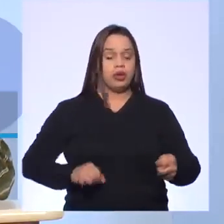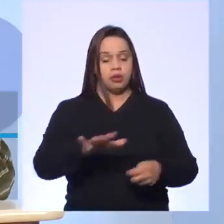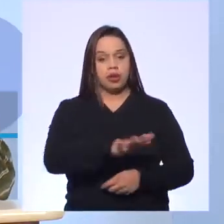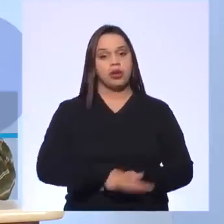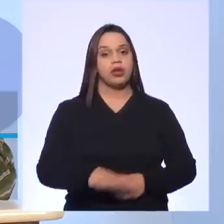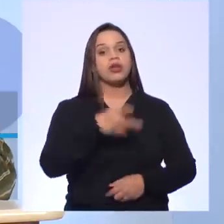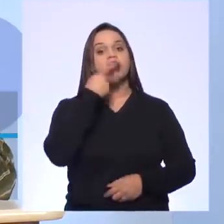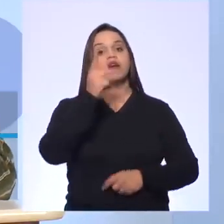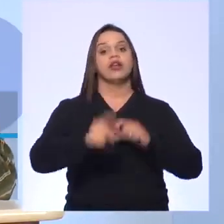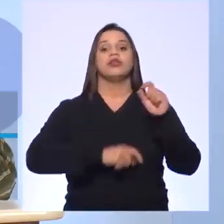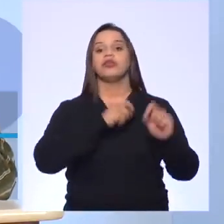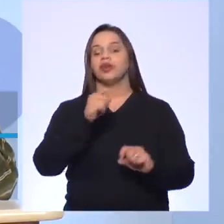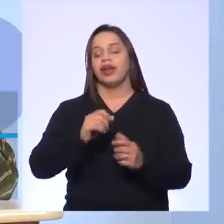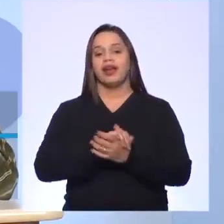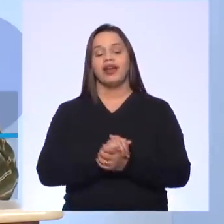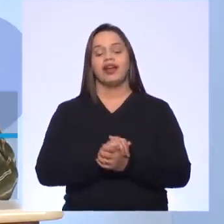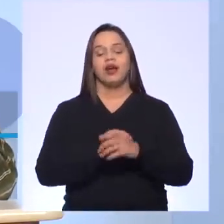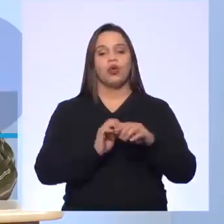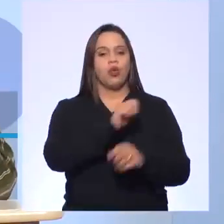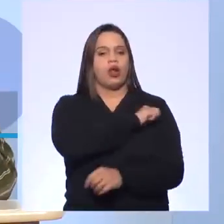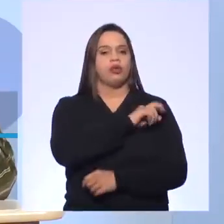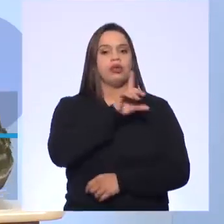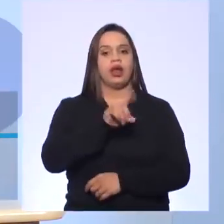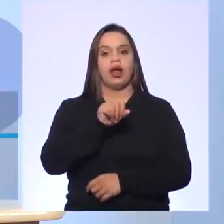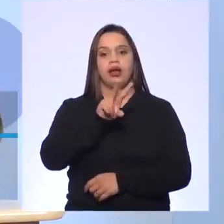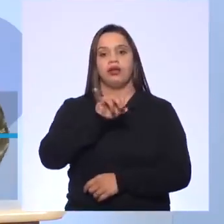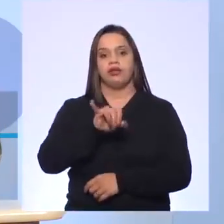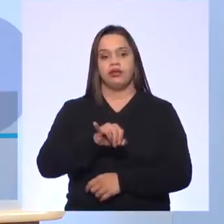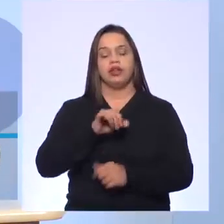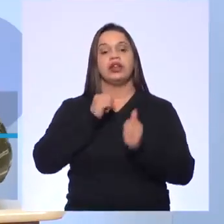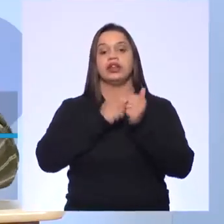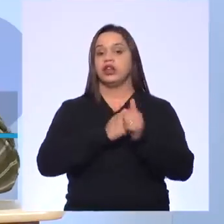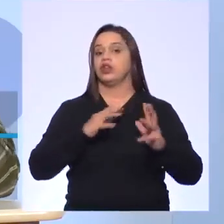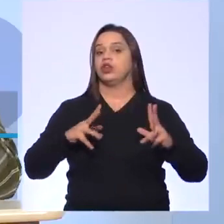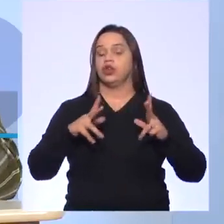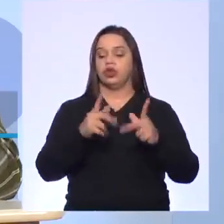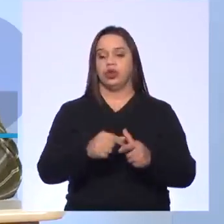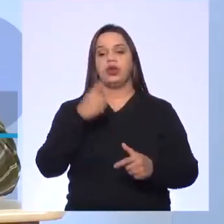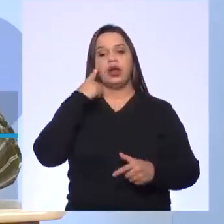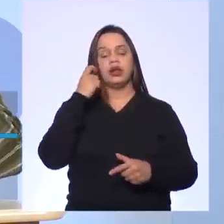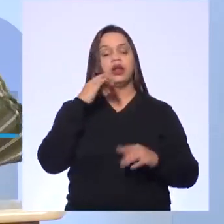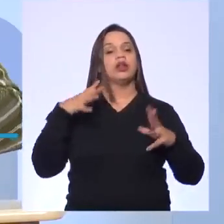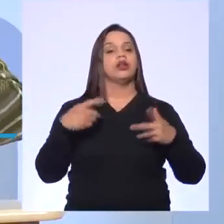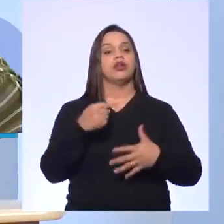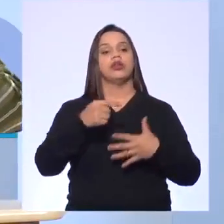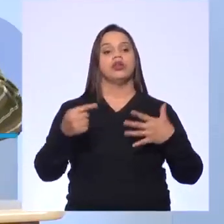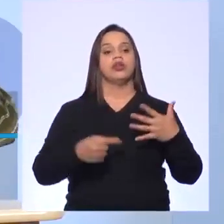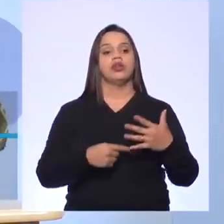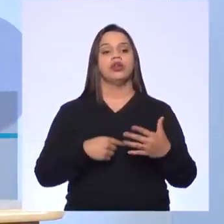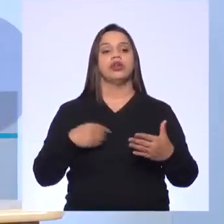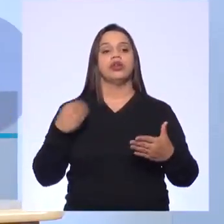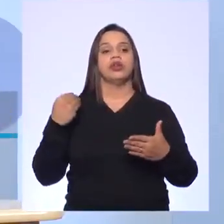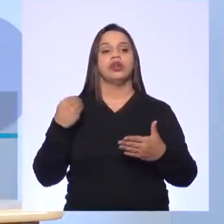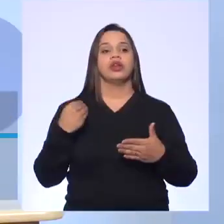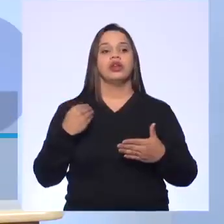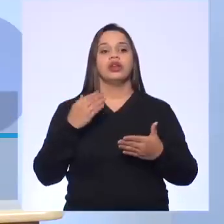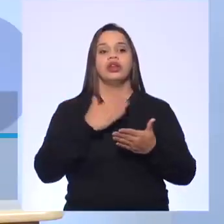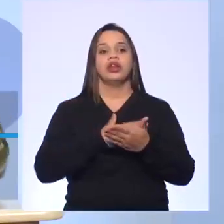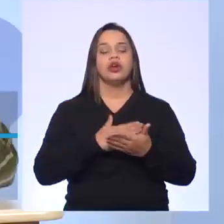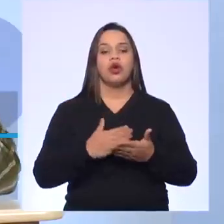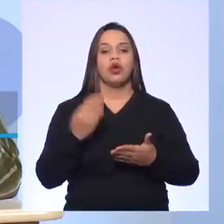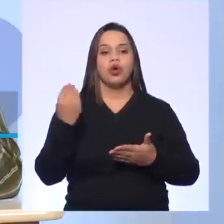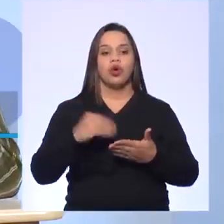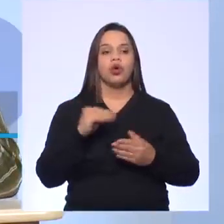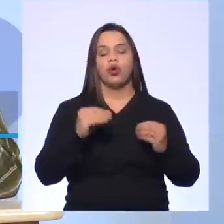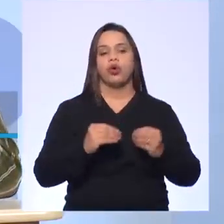estão dizendo aqui, o Davi seguiu a lógica de todos os outros aqui e colocou um ruim enorme aqui